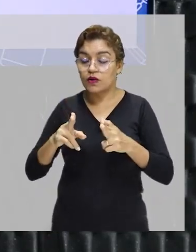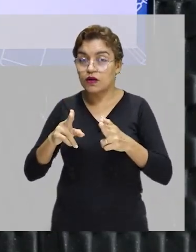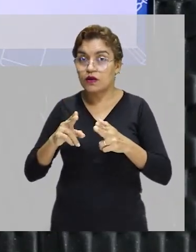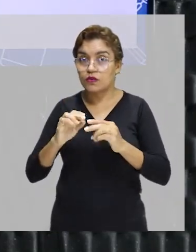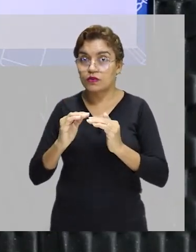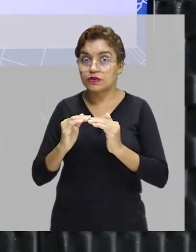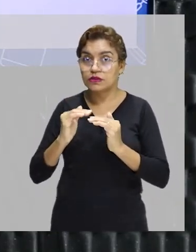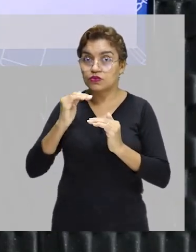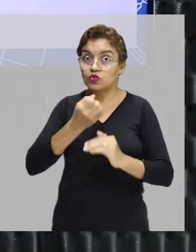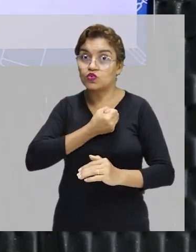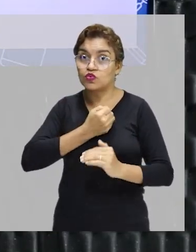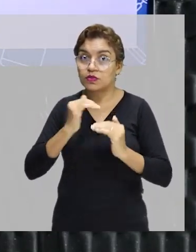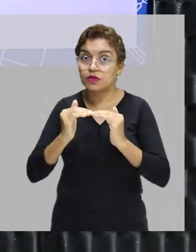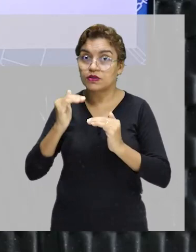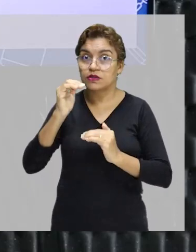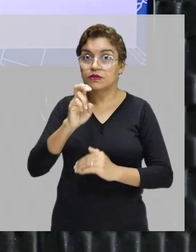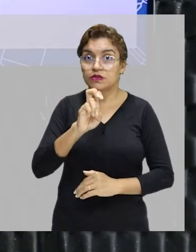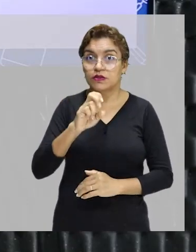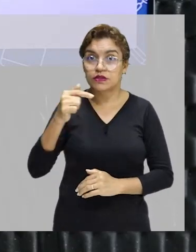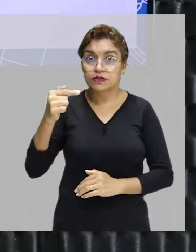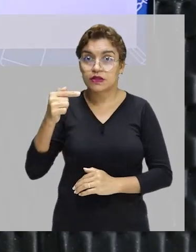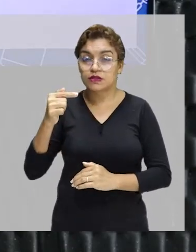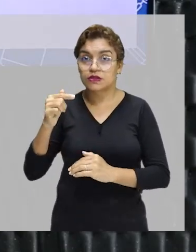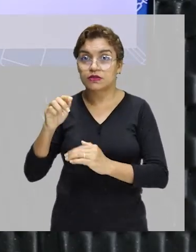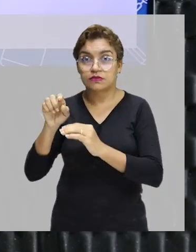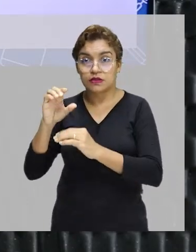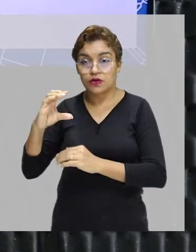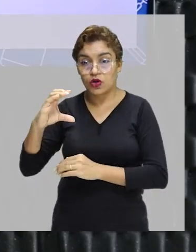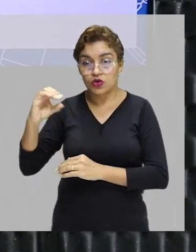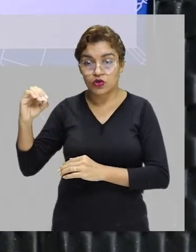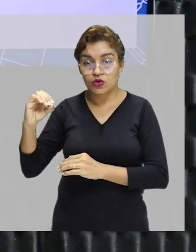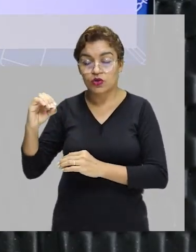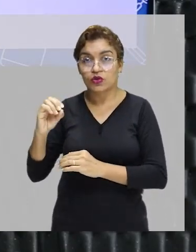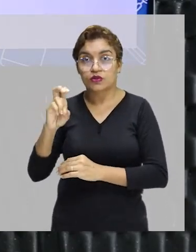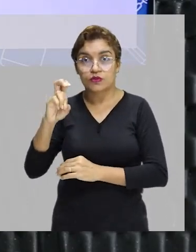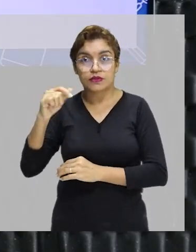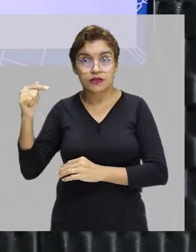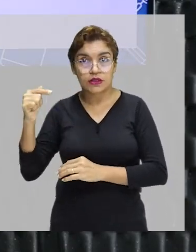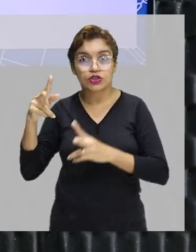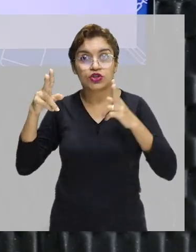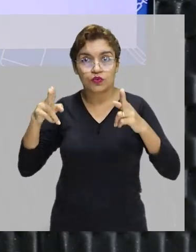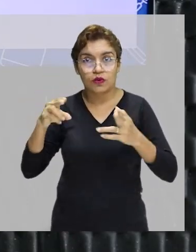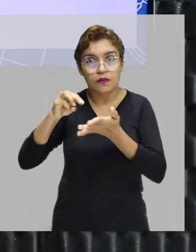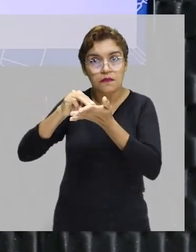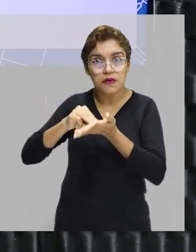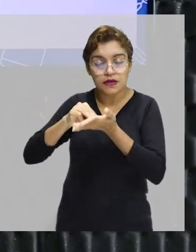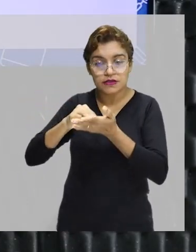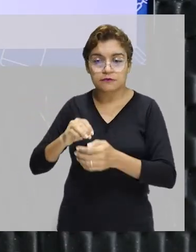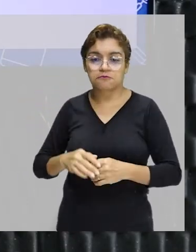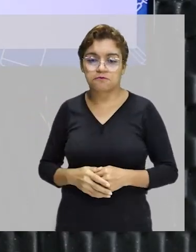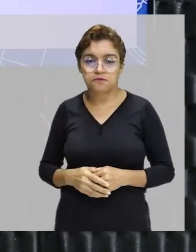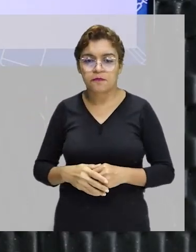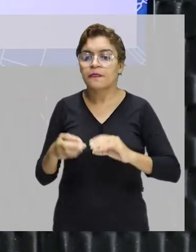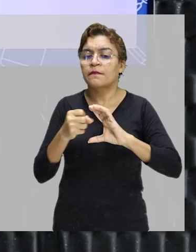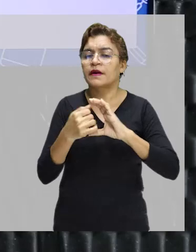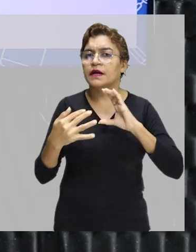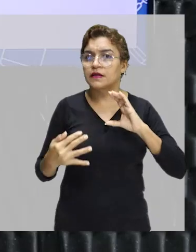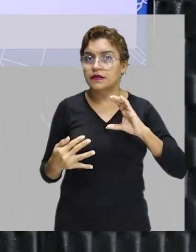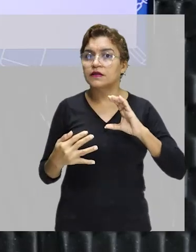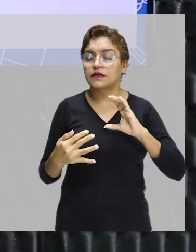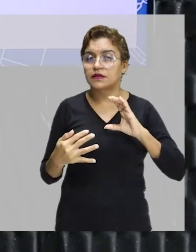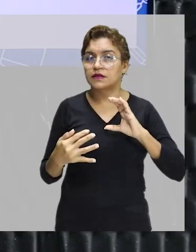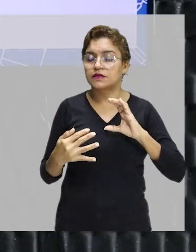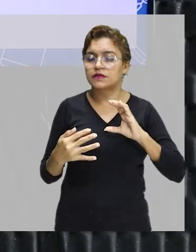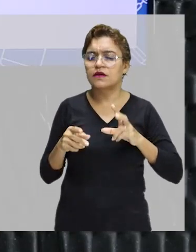que aparece aqui em cima, ó, 57 para o ferro e também 57 para o cobalto. Uma característica que os